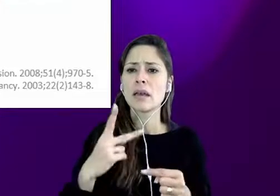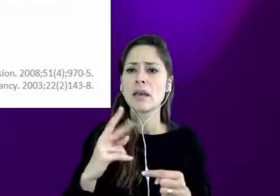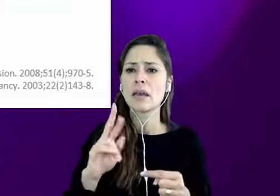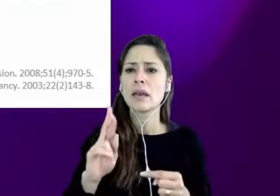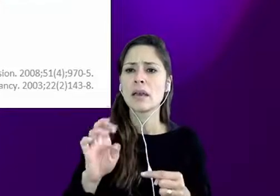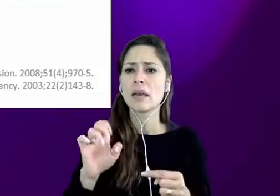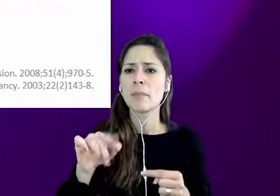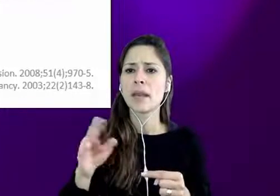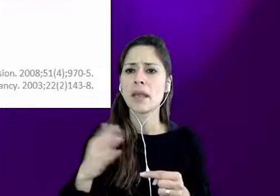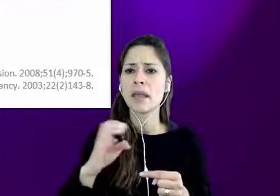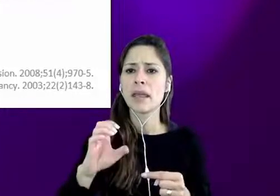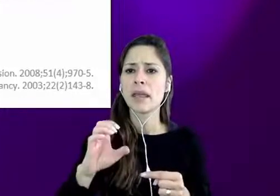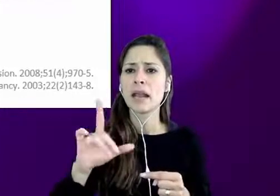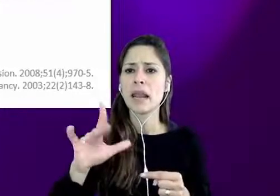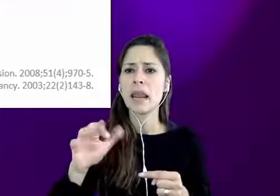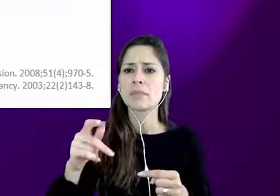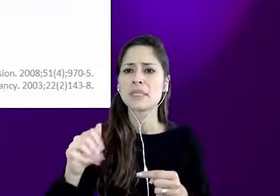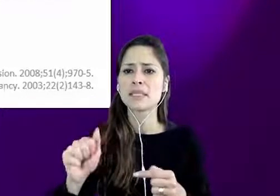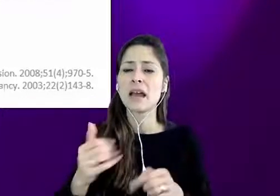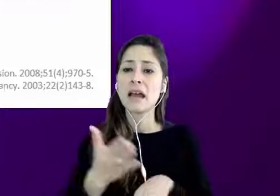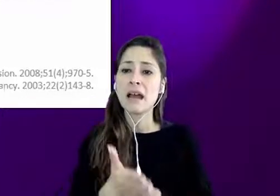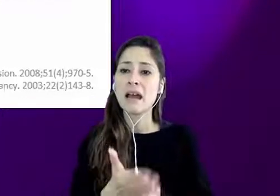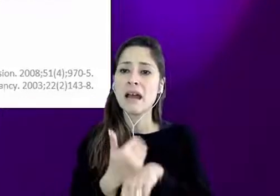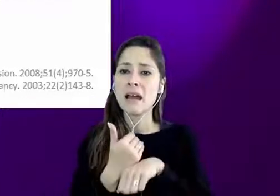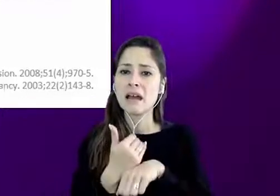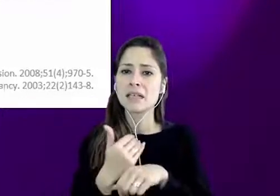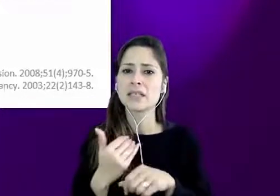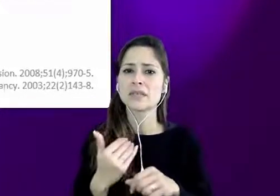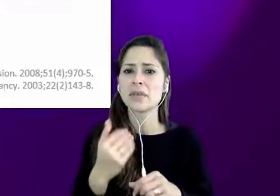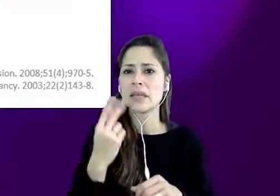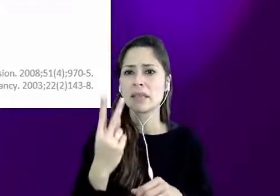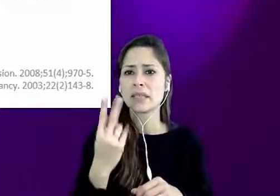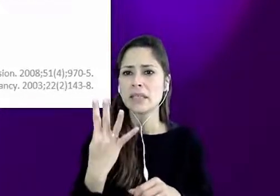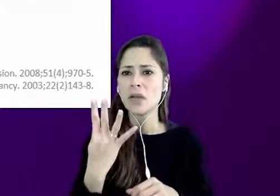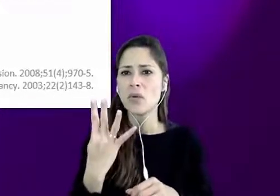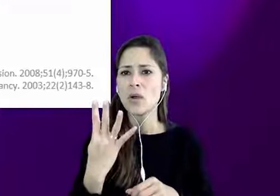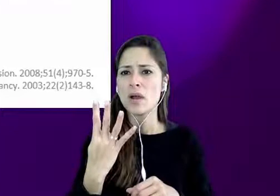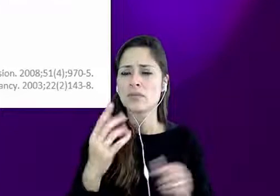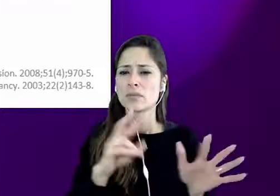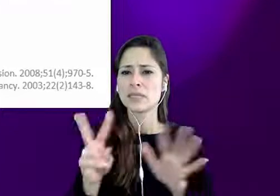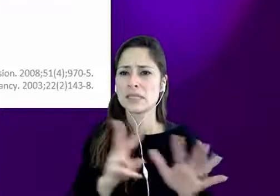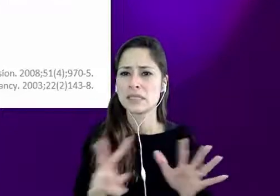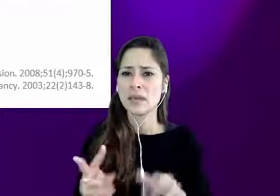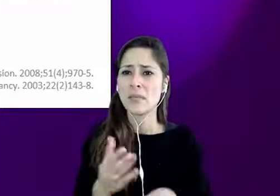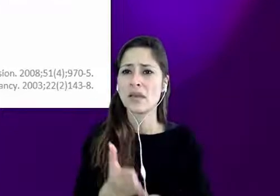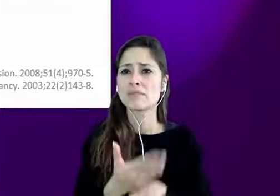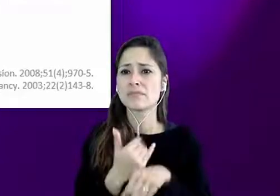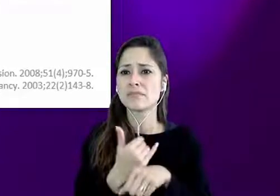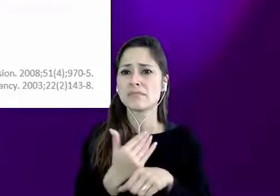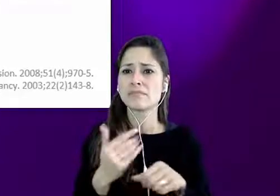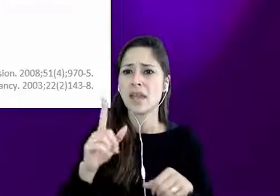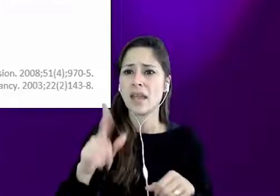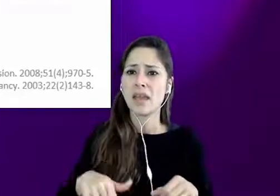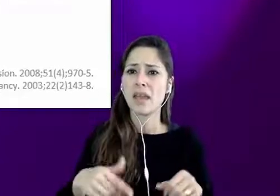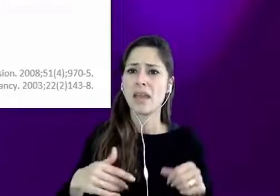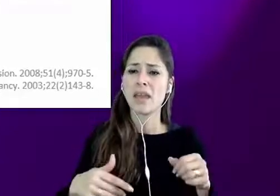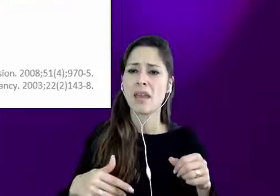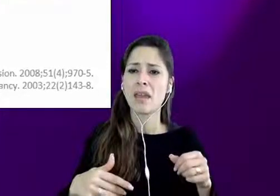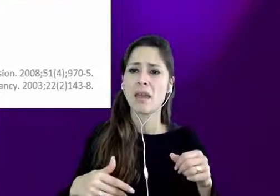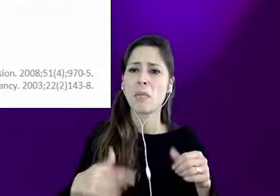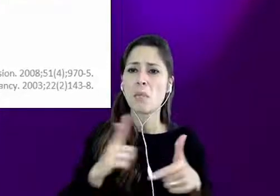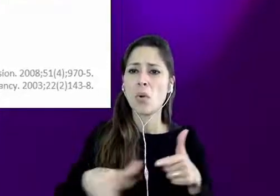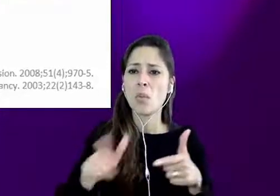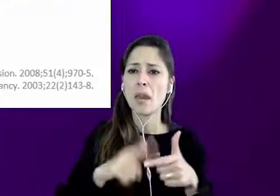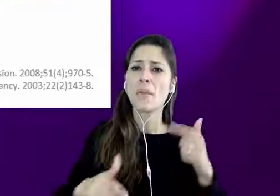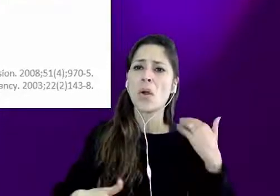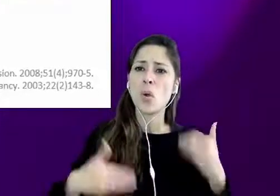se instala antes da 34ª semana, chamamos de precoce, ela está mais associada a danos maternos e fetais, e aquela